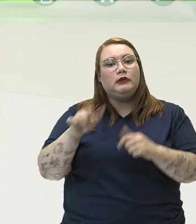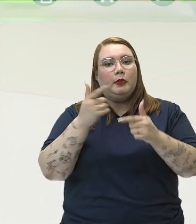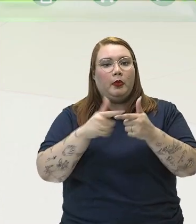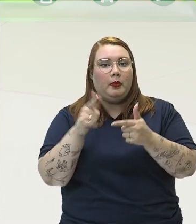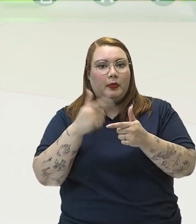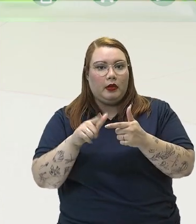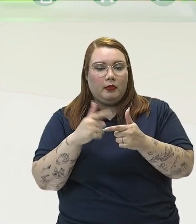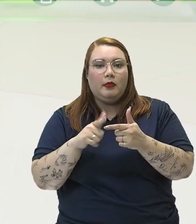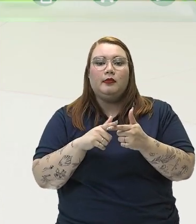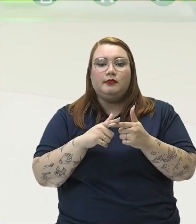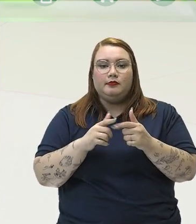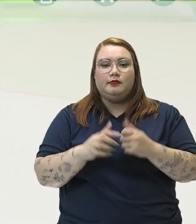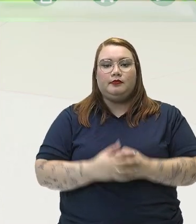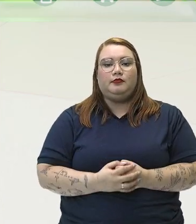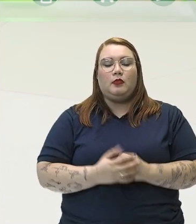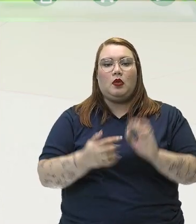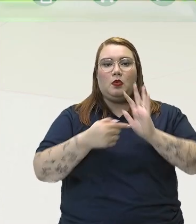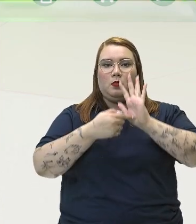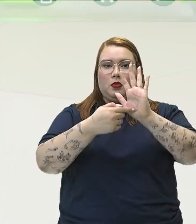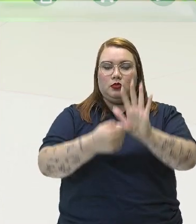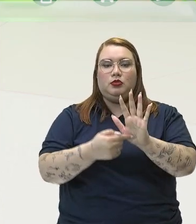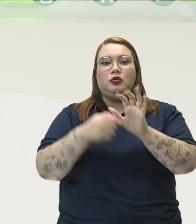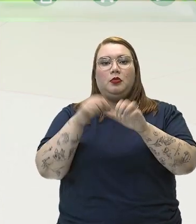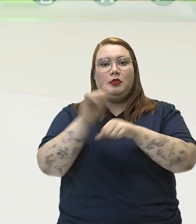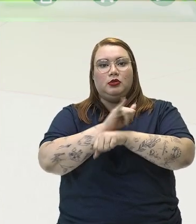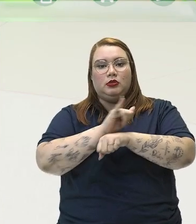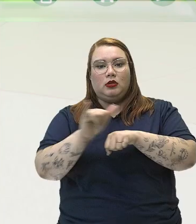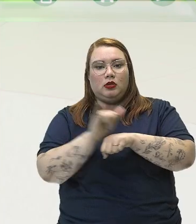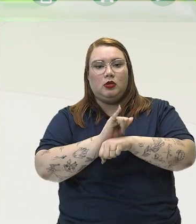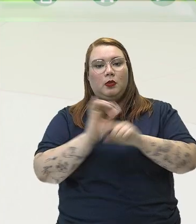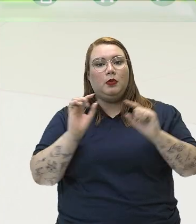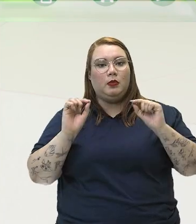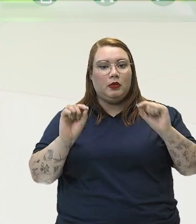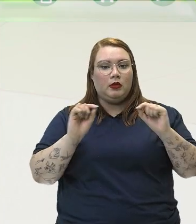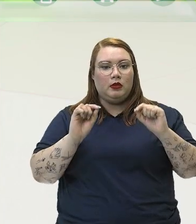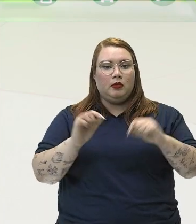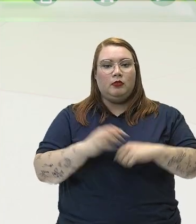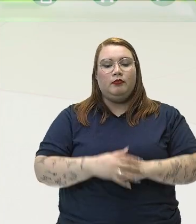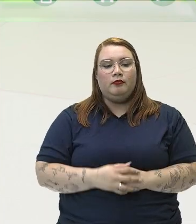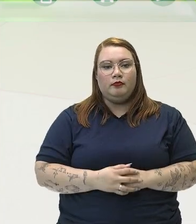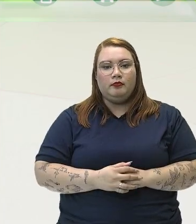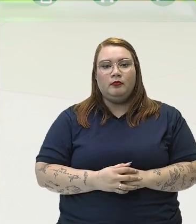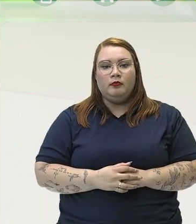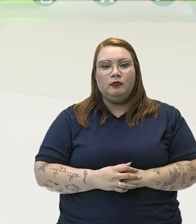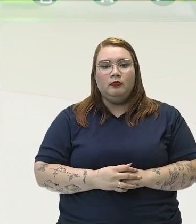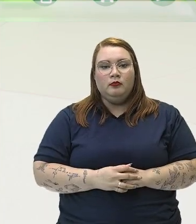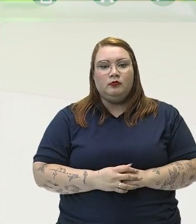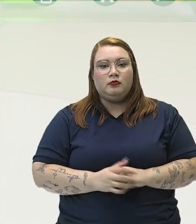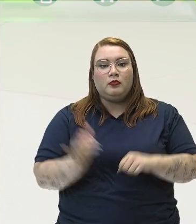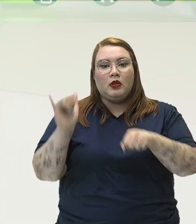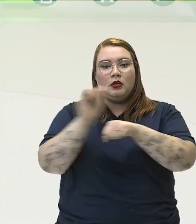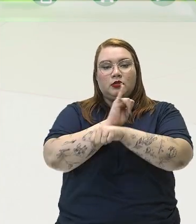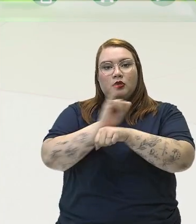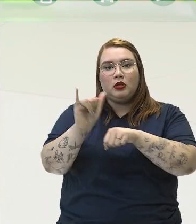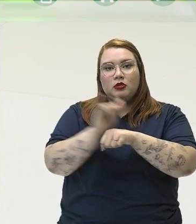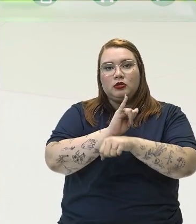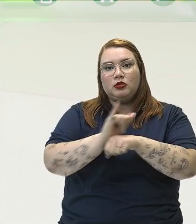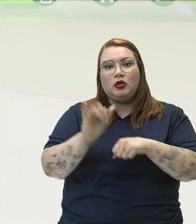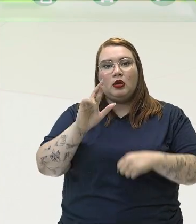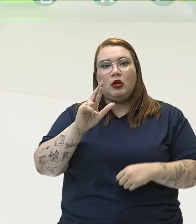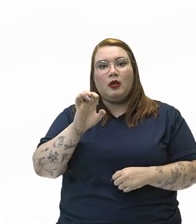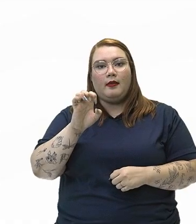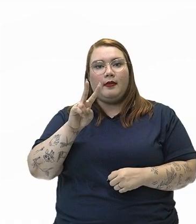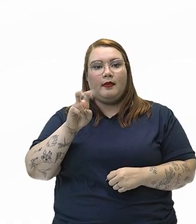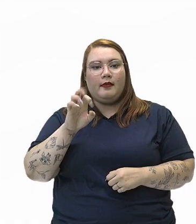tá bom? A gente vai ver uma dessas alternativas, que é a logística reversa de embalagens